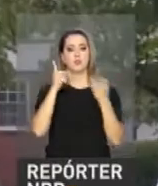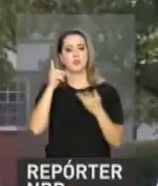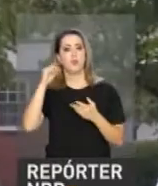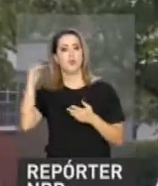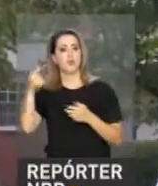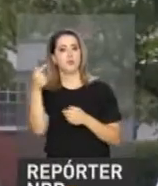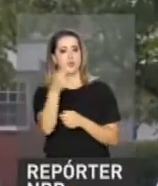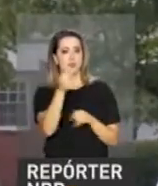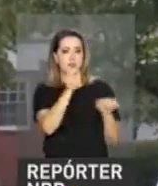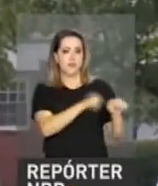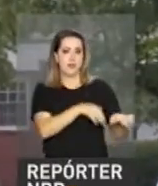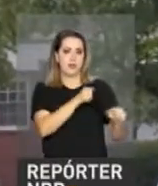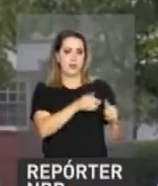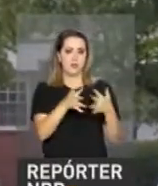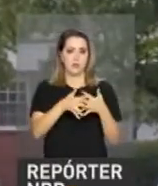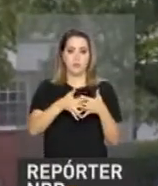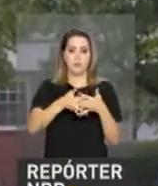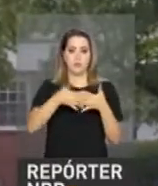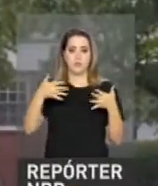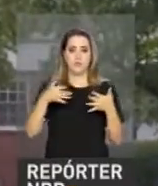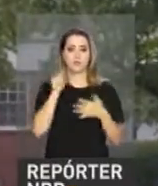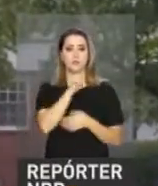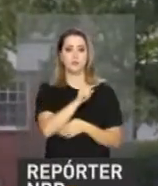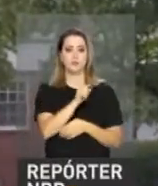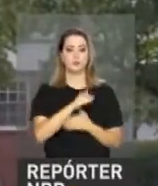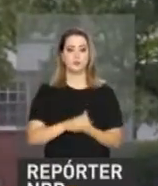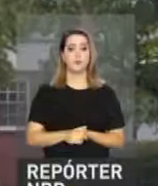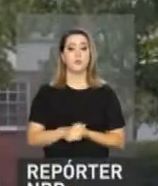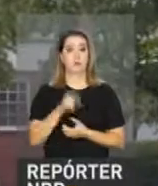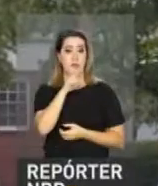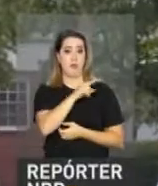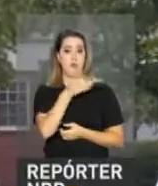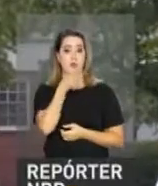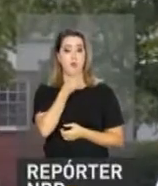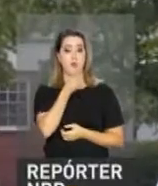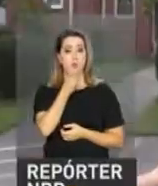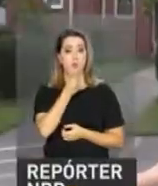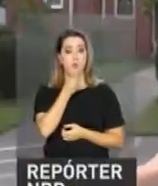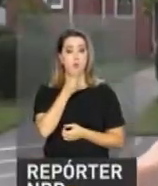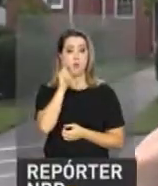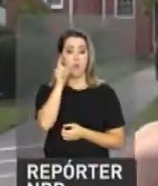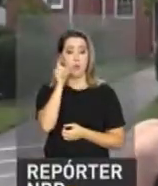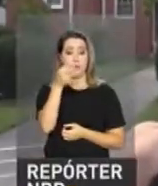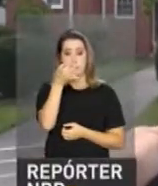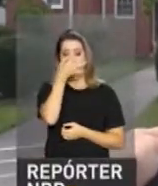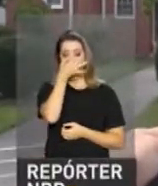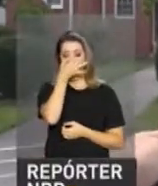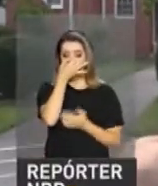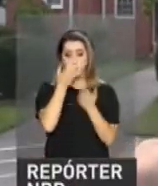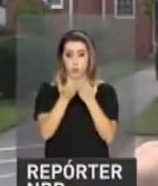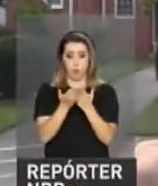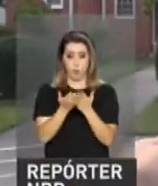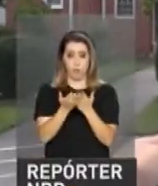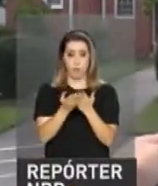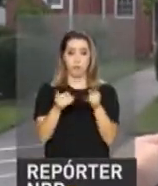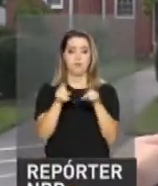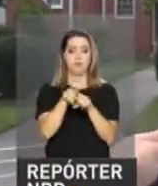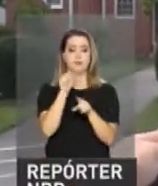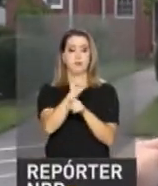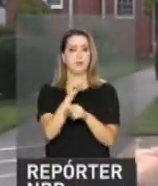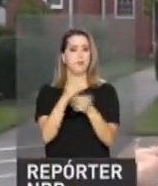independência. O responsável pela festa é o pastor Davi. Desde que se mudou para os Estados Unidos no início dos anos